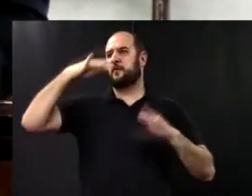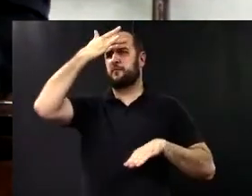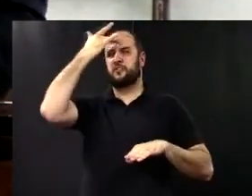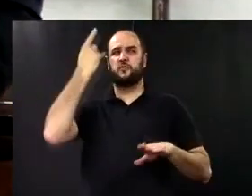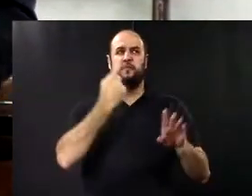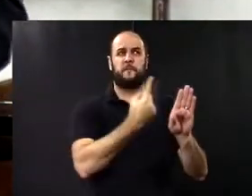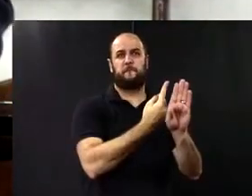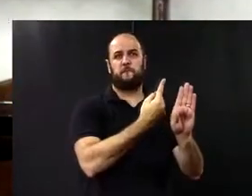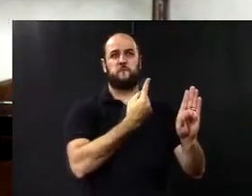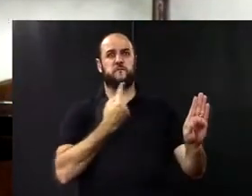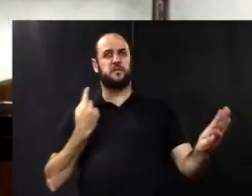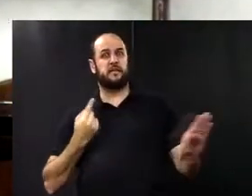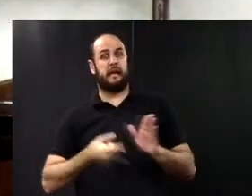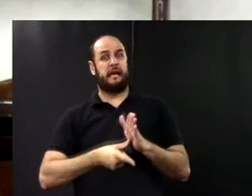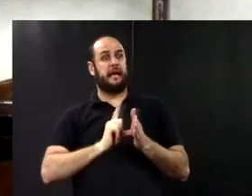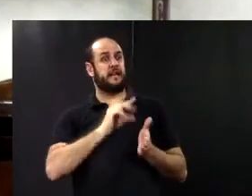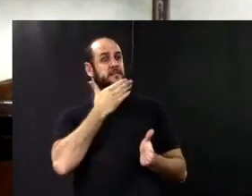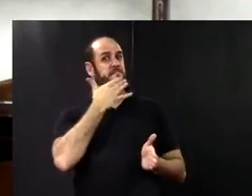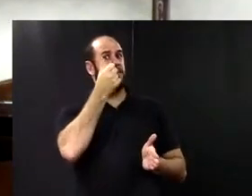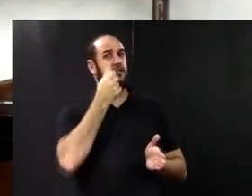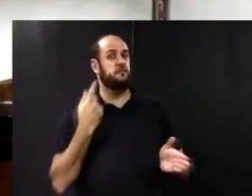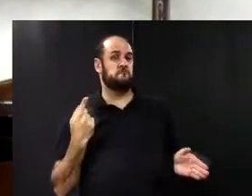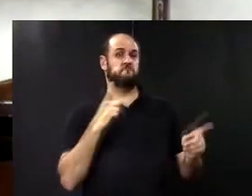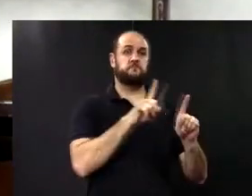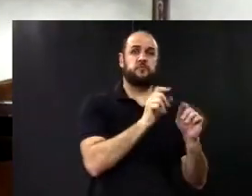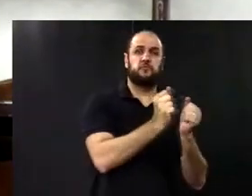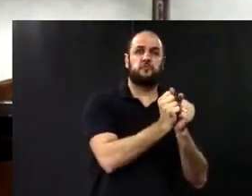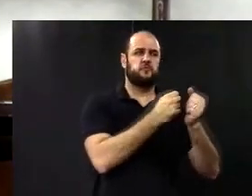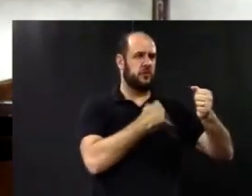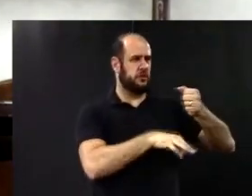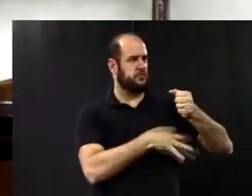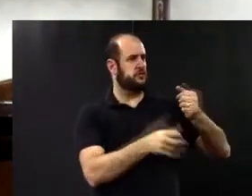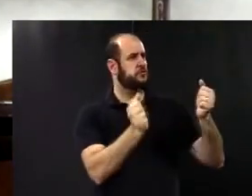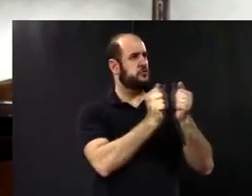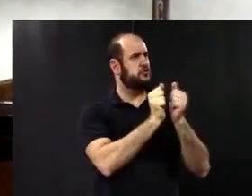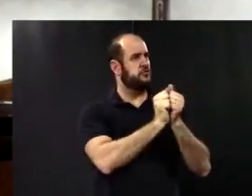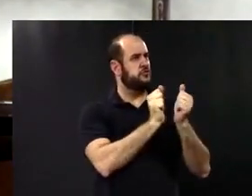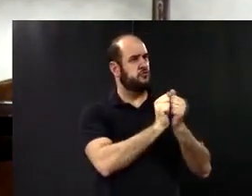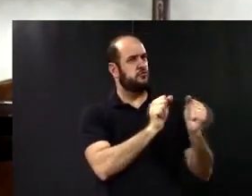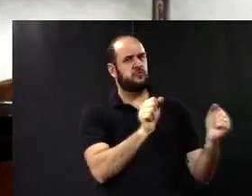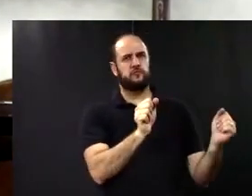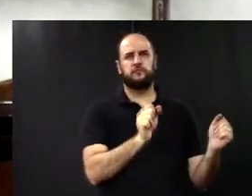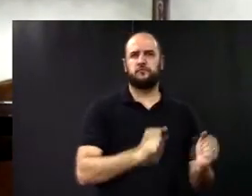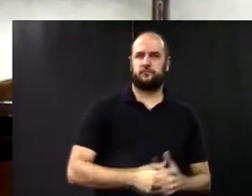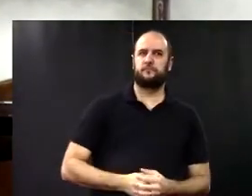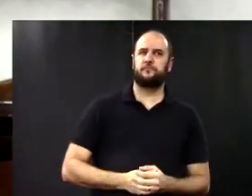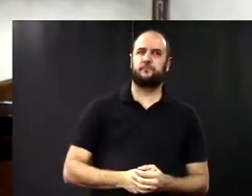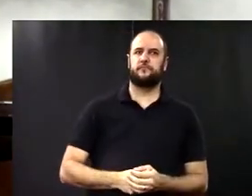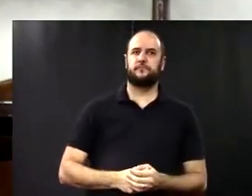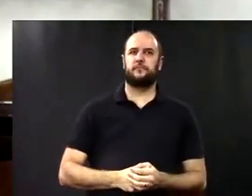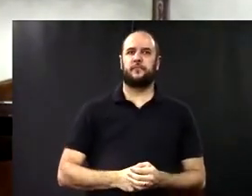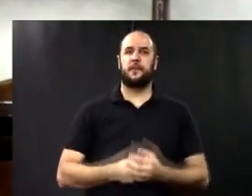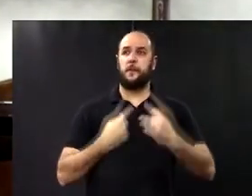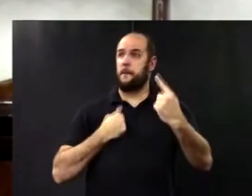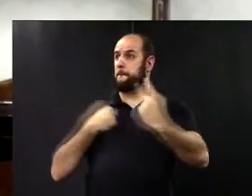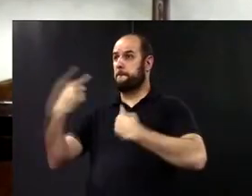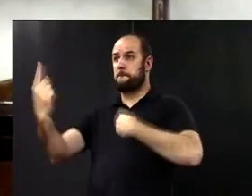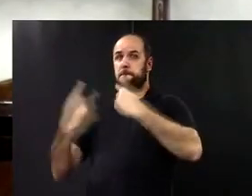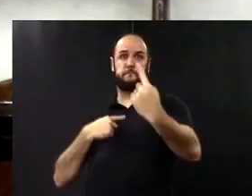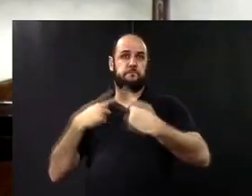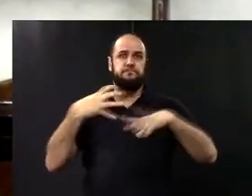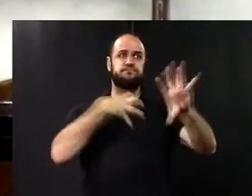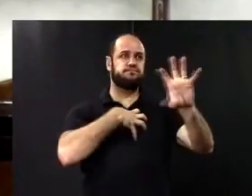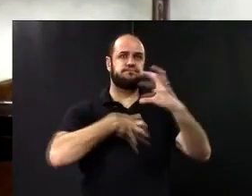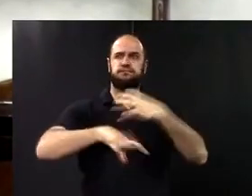façamos admoestações e tanto mais quanto vede que o dia se aproxima. Essa mutualidade, os